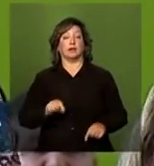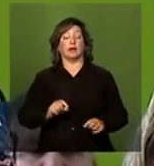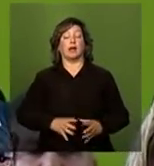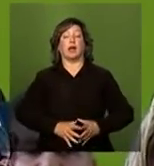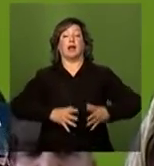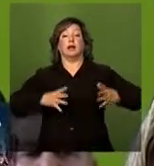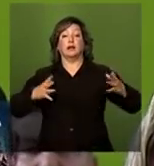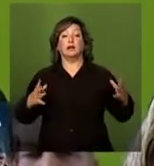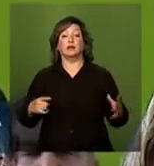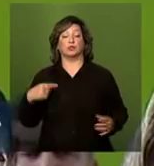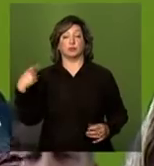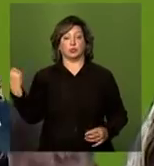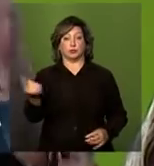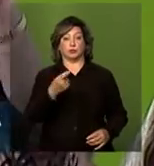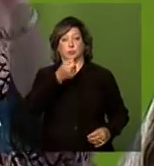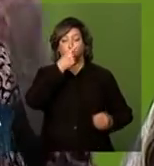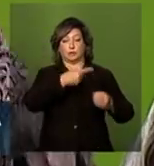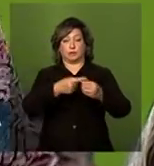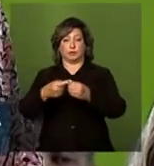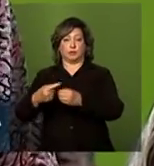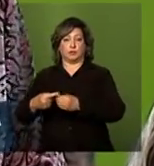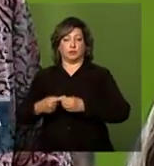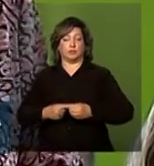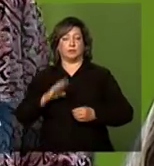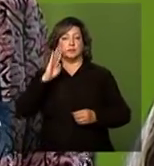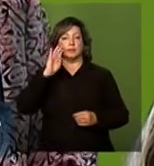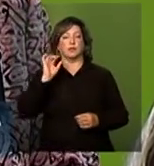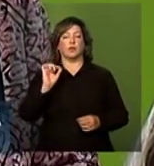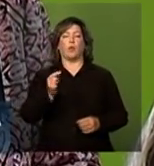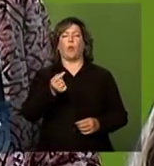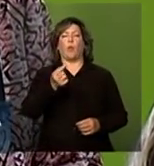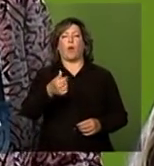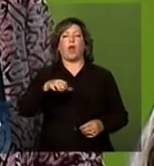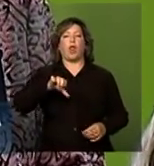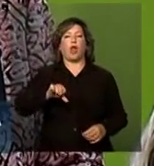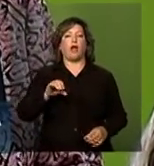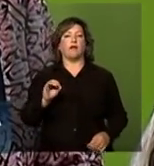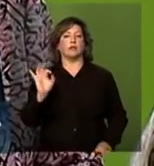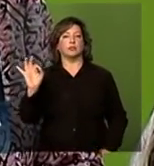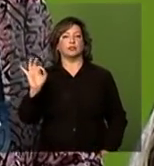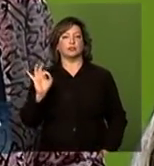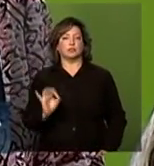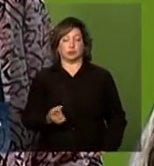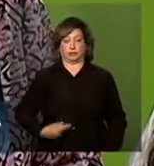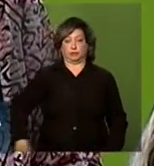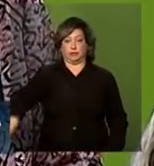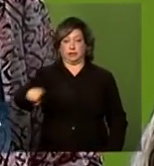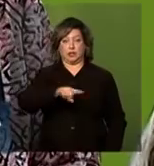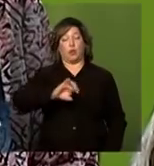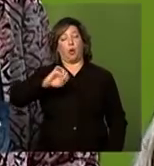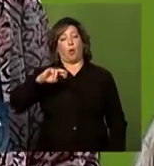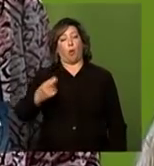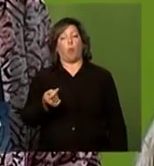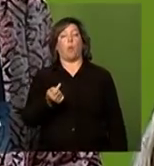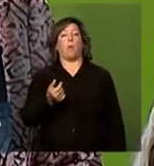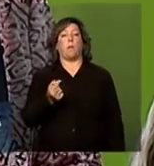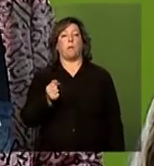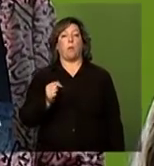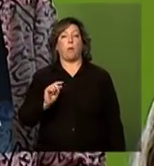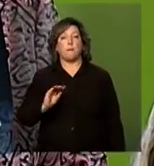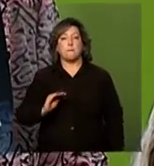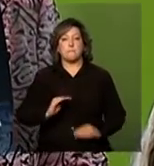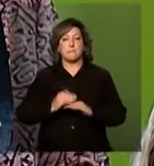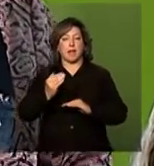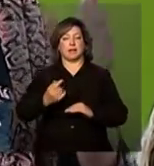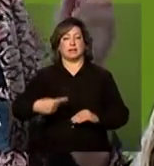maioria dos Municípios Para Não Dizer quase 90% deles ou um pouco mais são